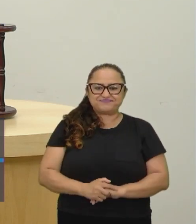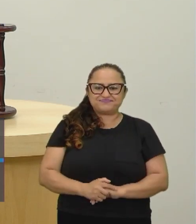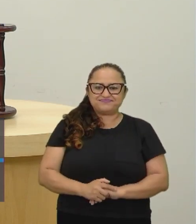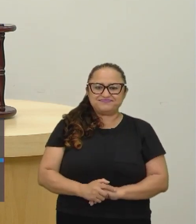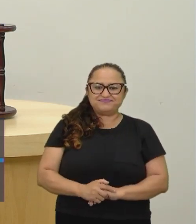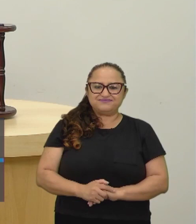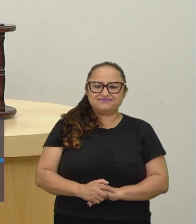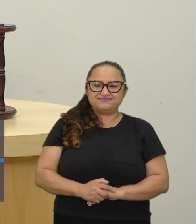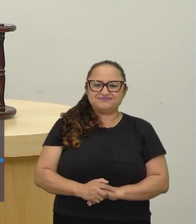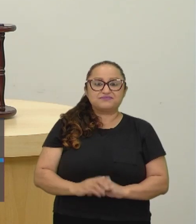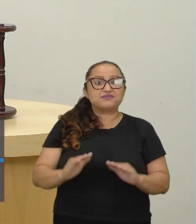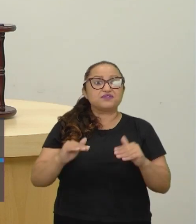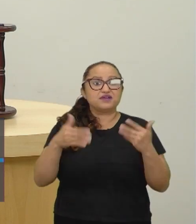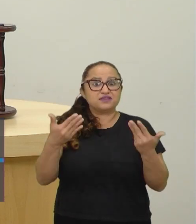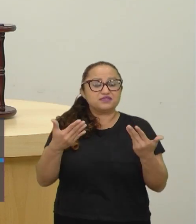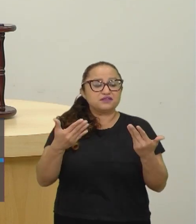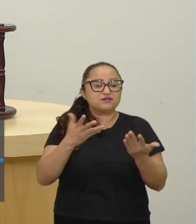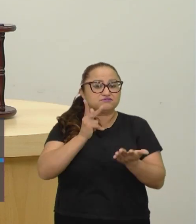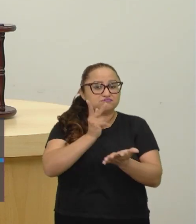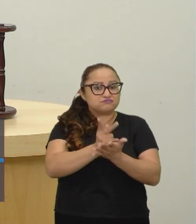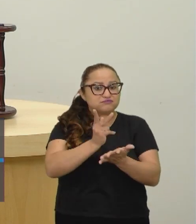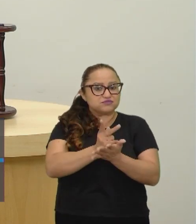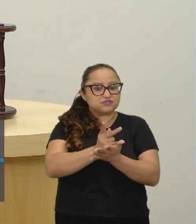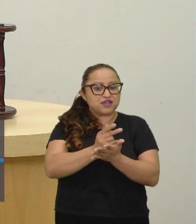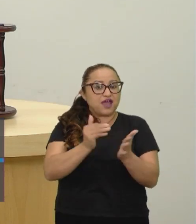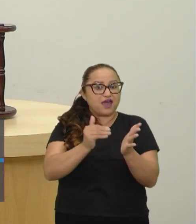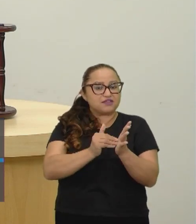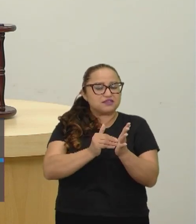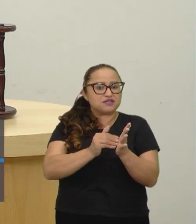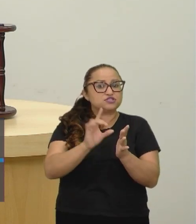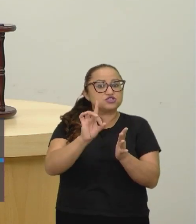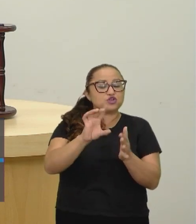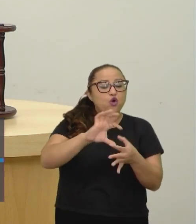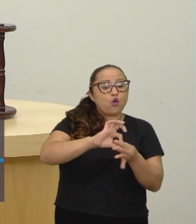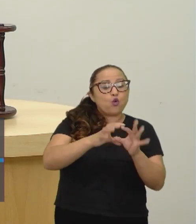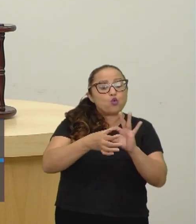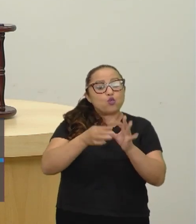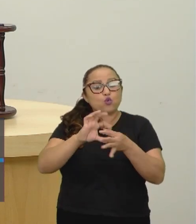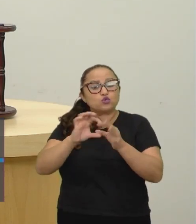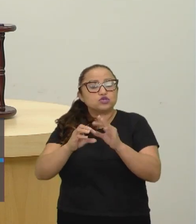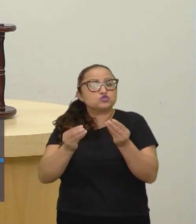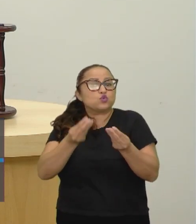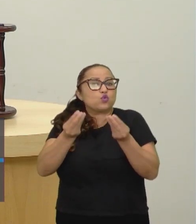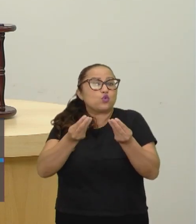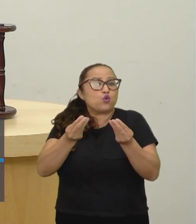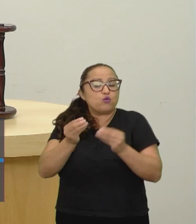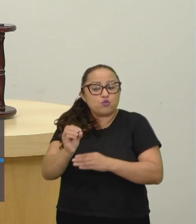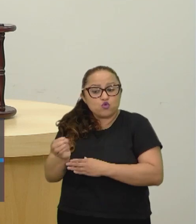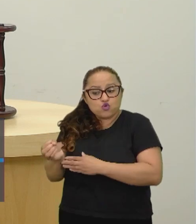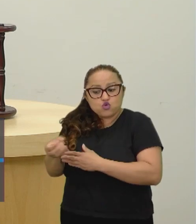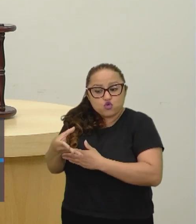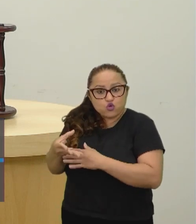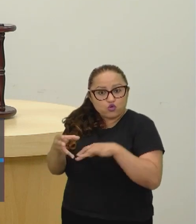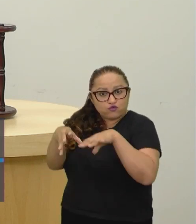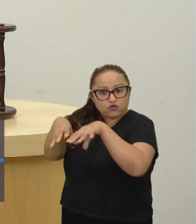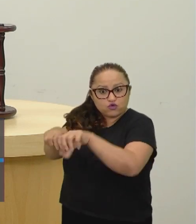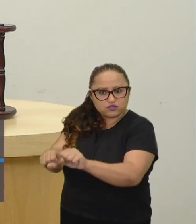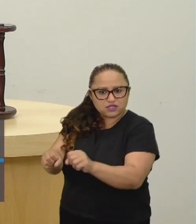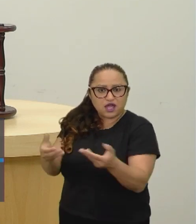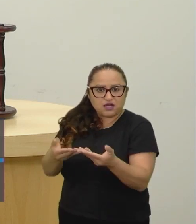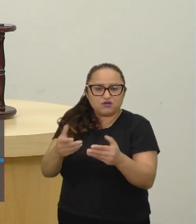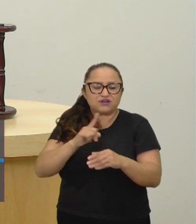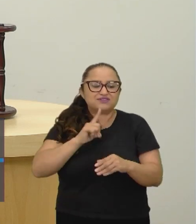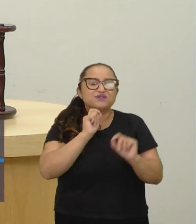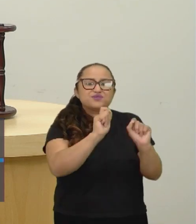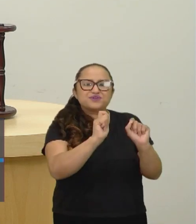só. Então, a gente vai continuar aqui. Até agora, a gente está dando esse contexto, né, do neocolonialismo. E agora a gente vai para a